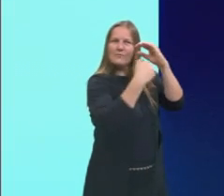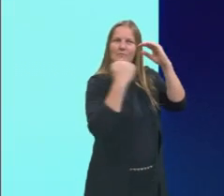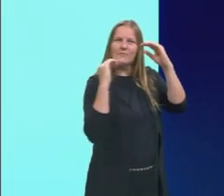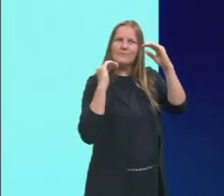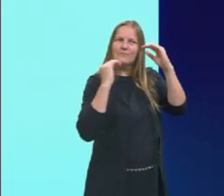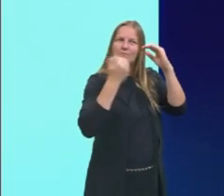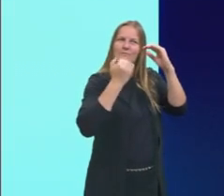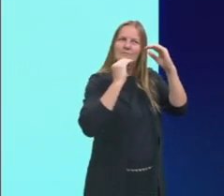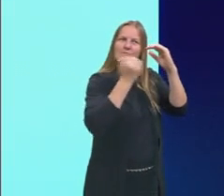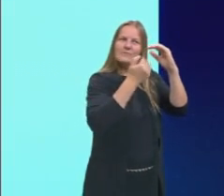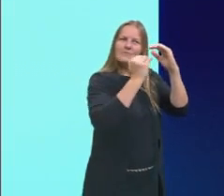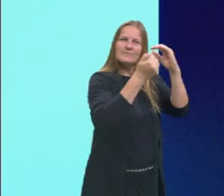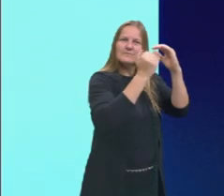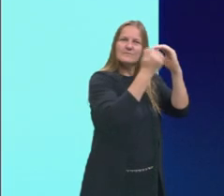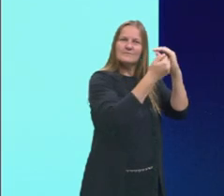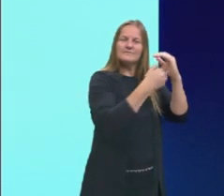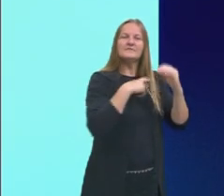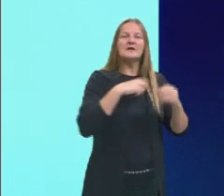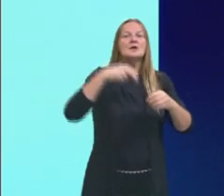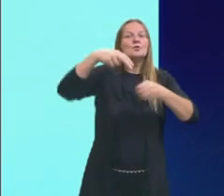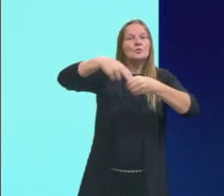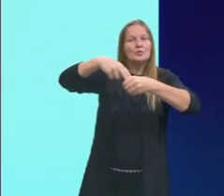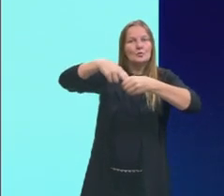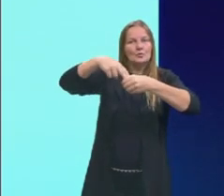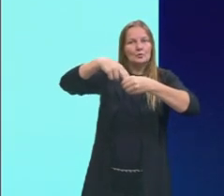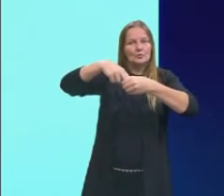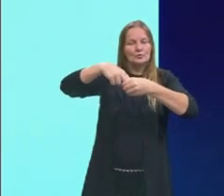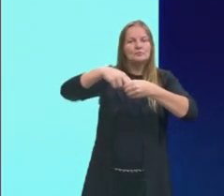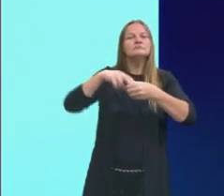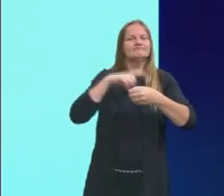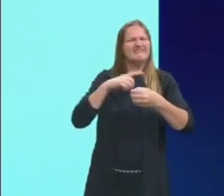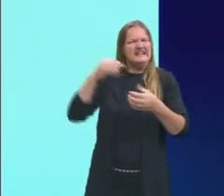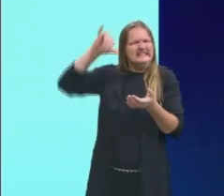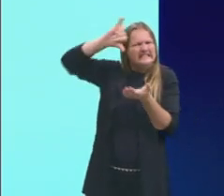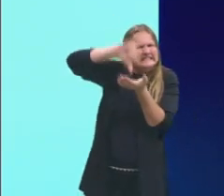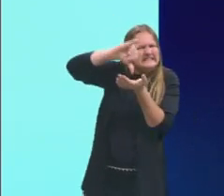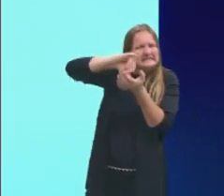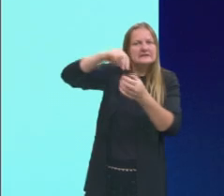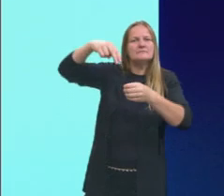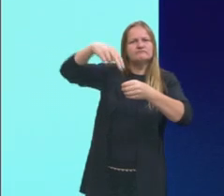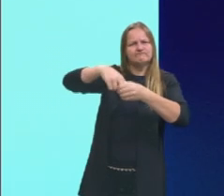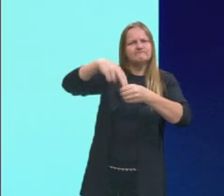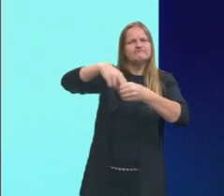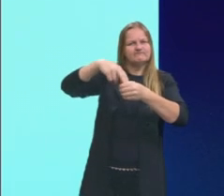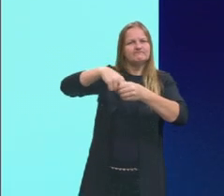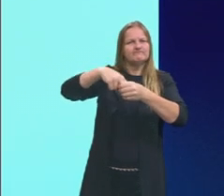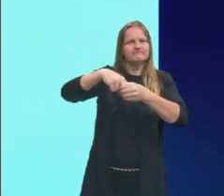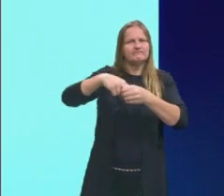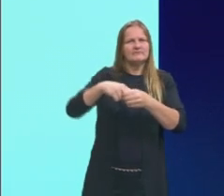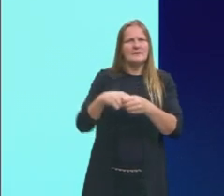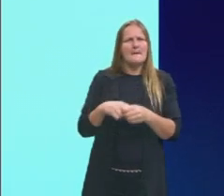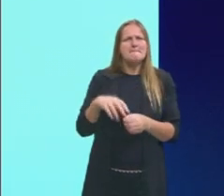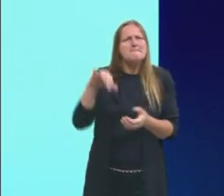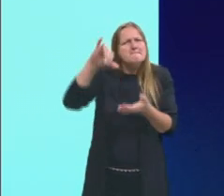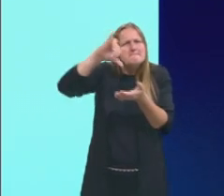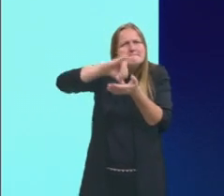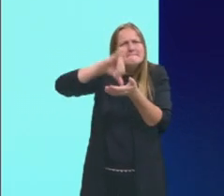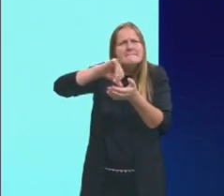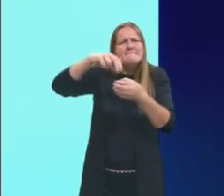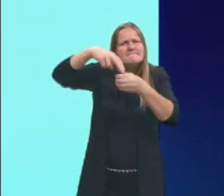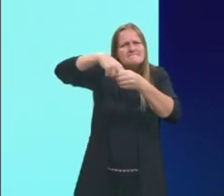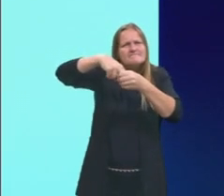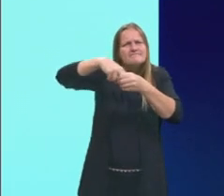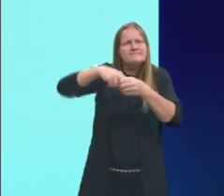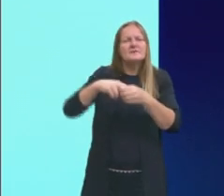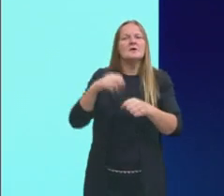nessas partes aqui tá gurizada o núcleo né interno a parte mais interna da a gurizada